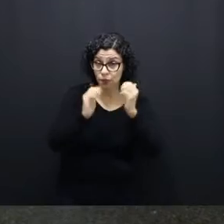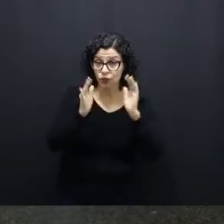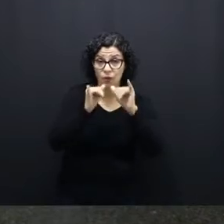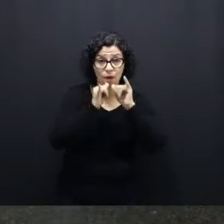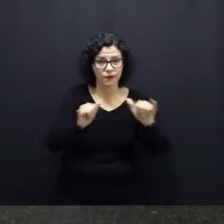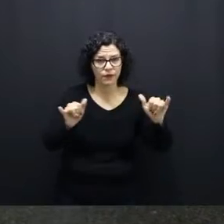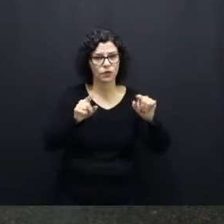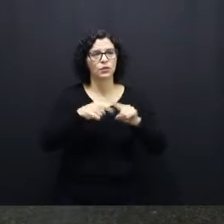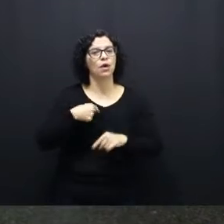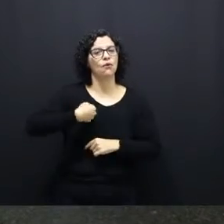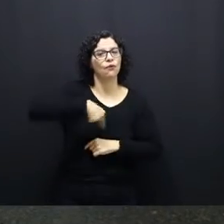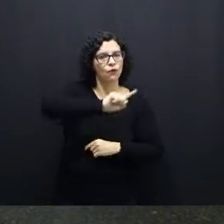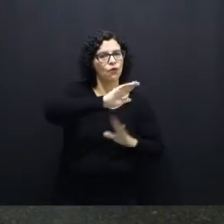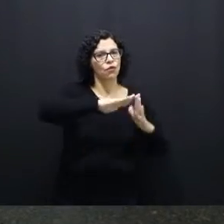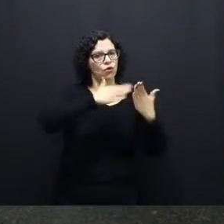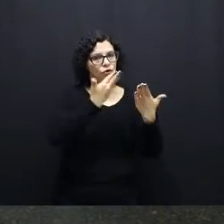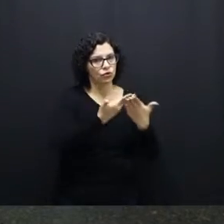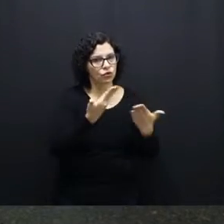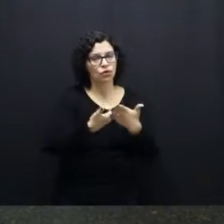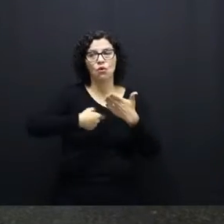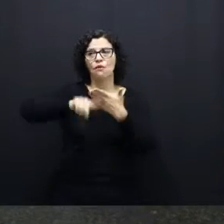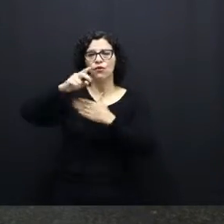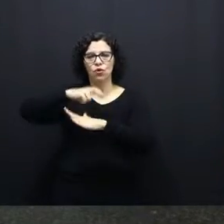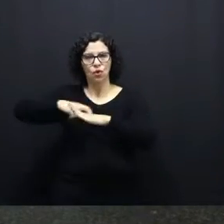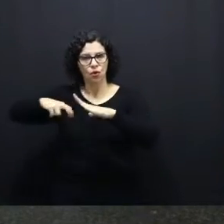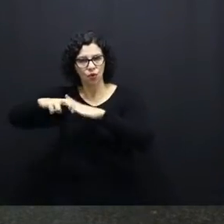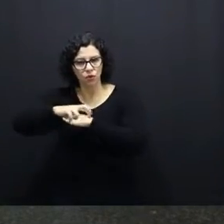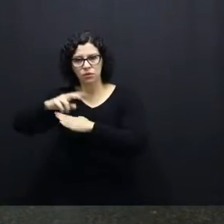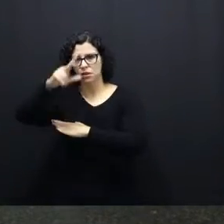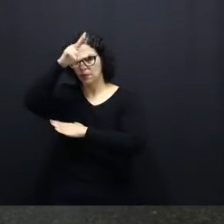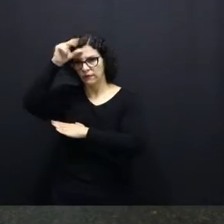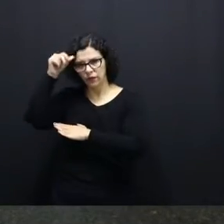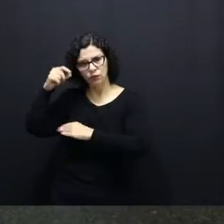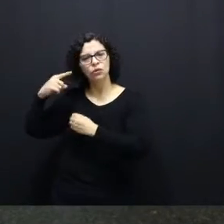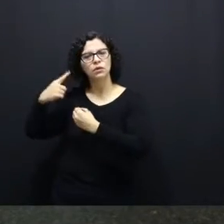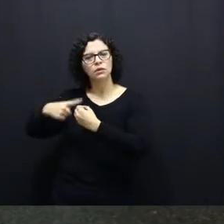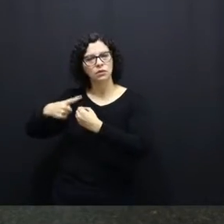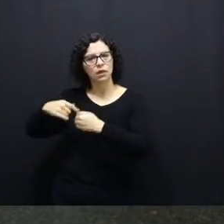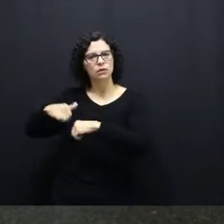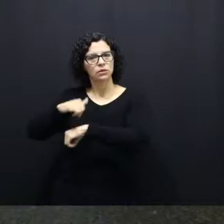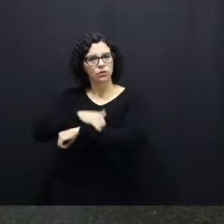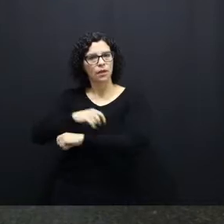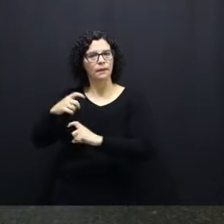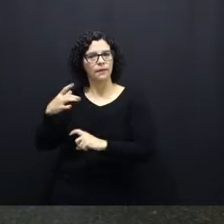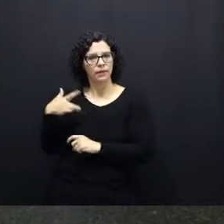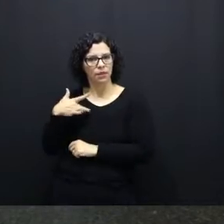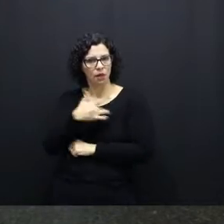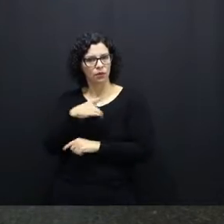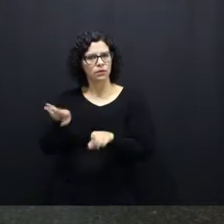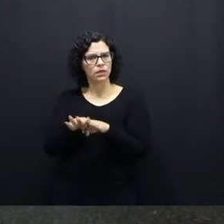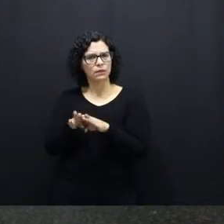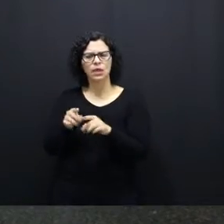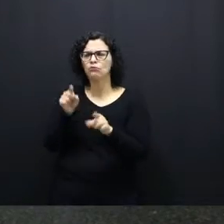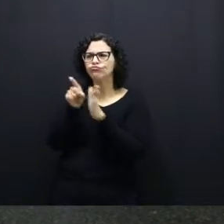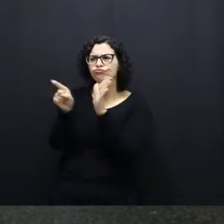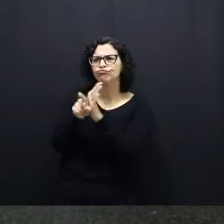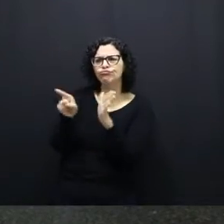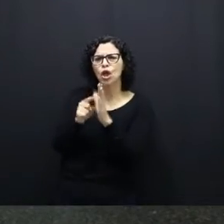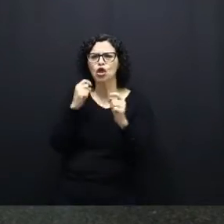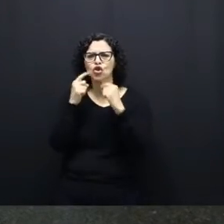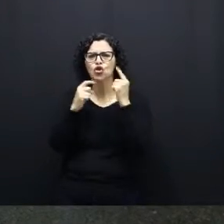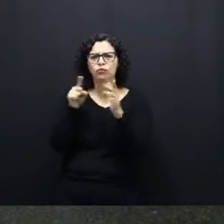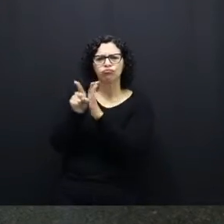fui à escola fui ao Conselho Municipal Tirei todas as minhas dúvidas ou muitas dúvidas e compreendi